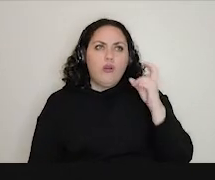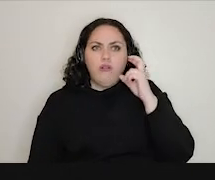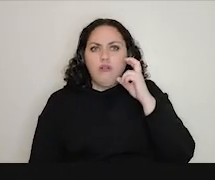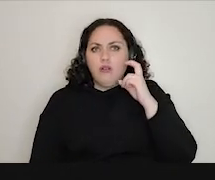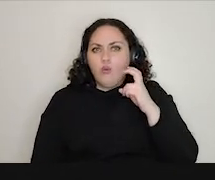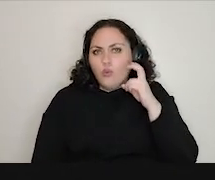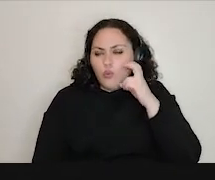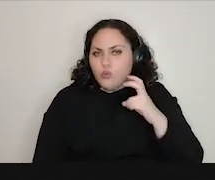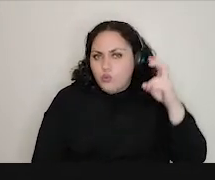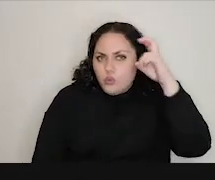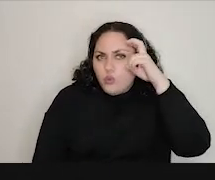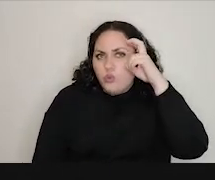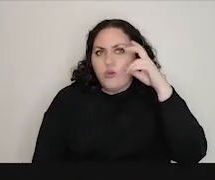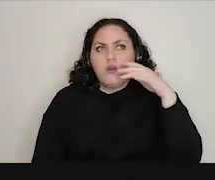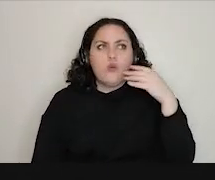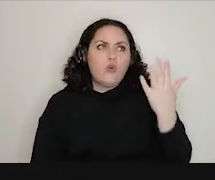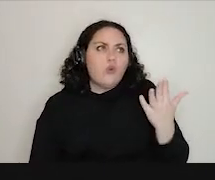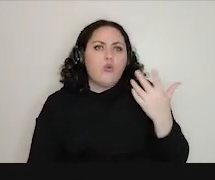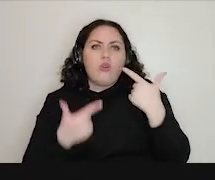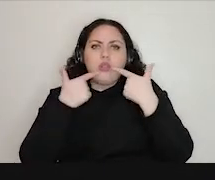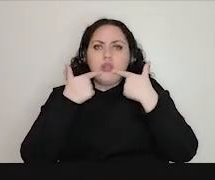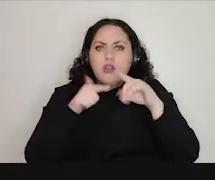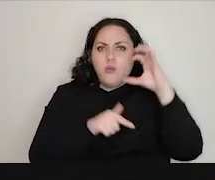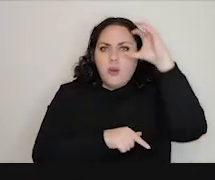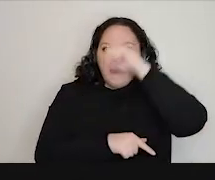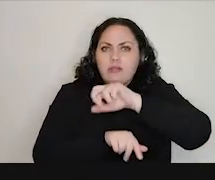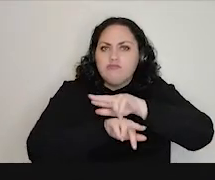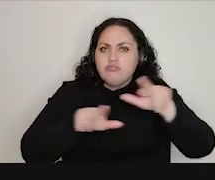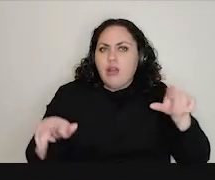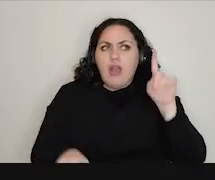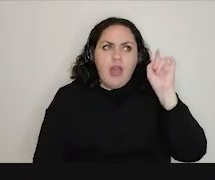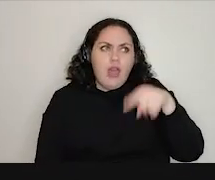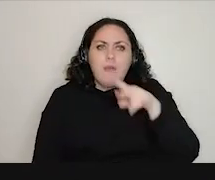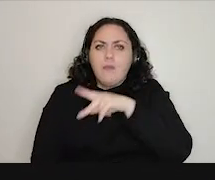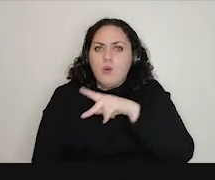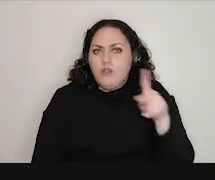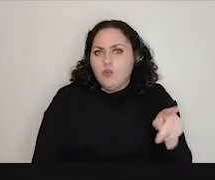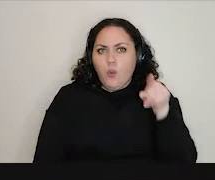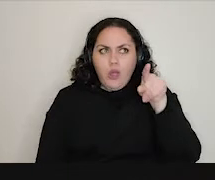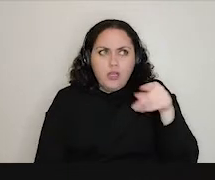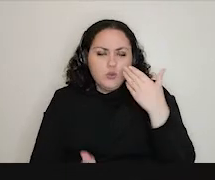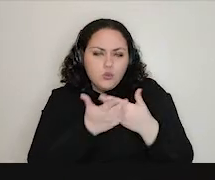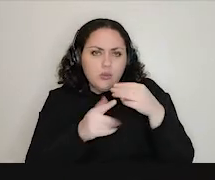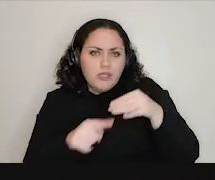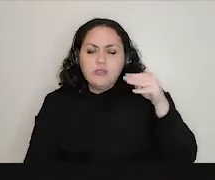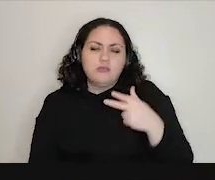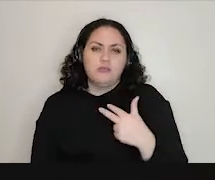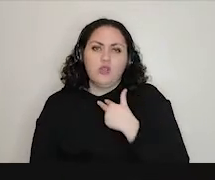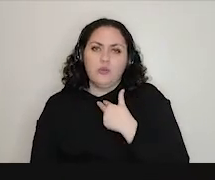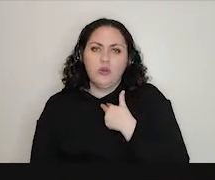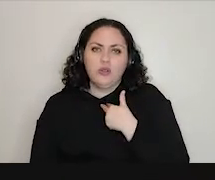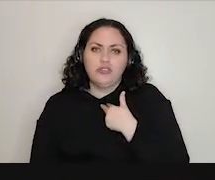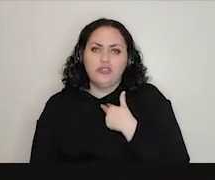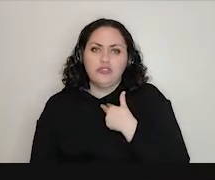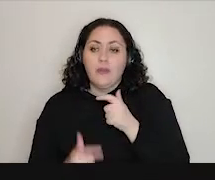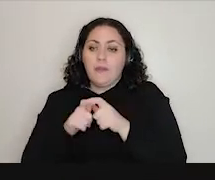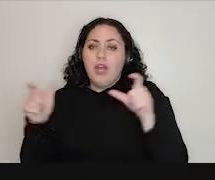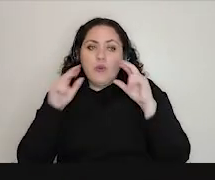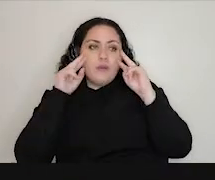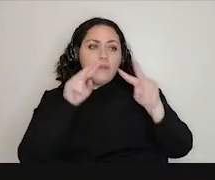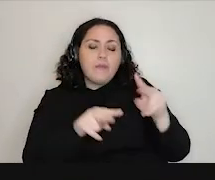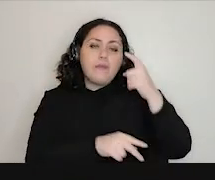né, que fala diversos idiomas e que é professor, ele não pode ser um corpo que faz mestrado, ele tem que ser um corpo para o sexo. Isso